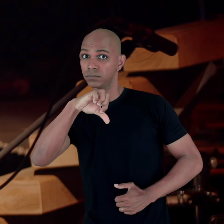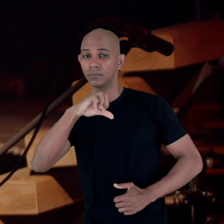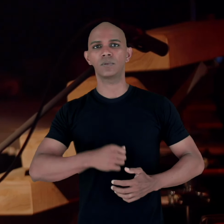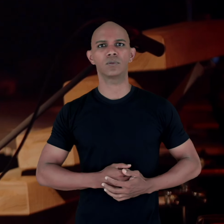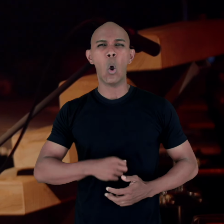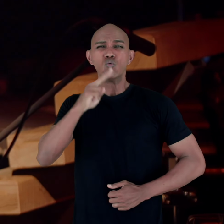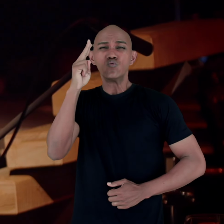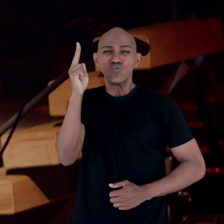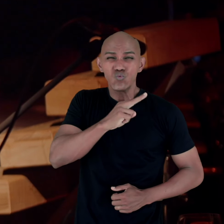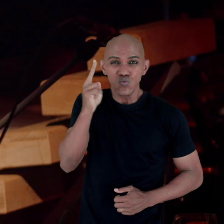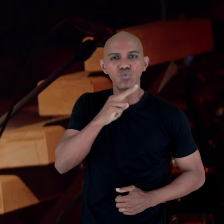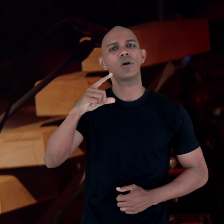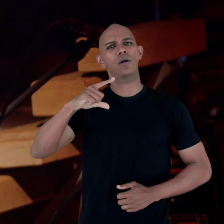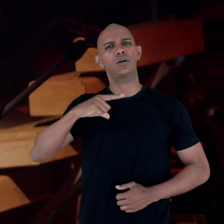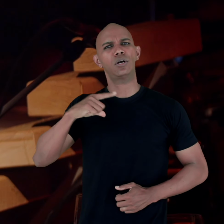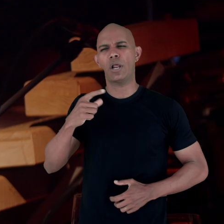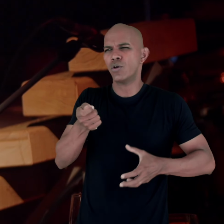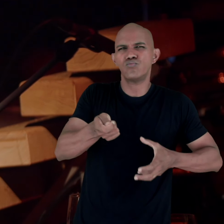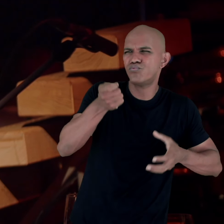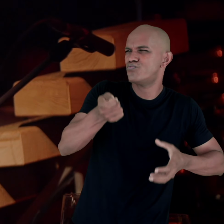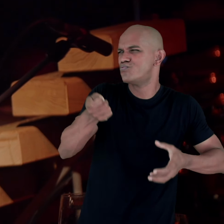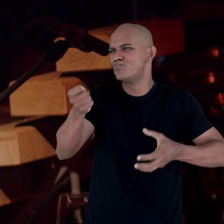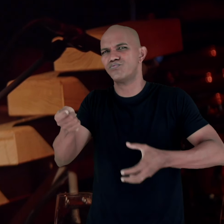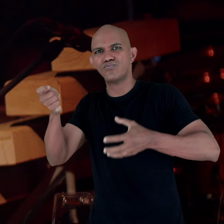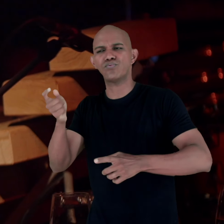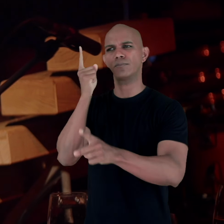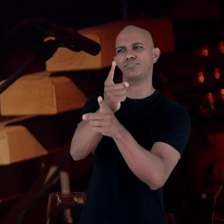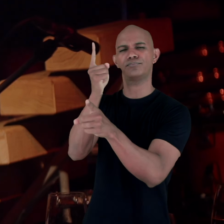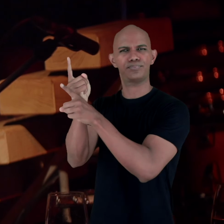de emergência, nossos extintores estão em locais de fácil